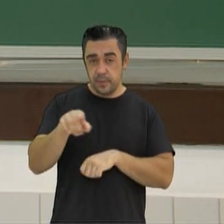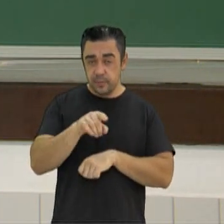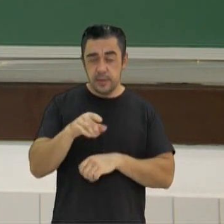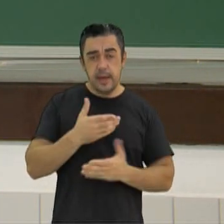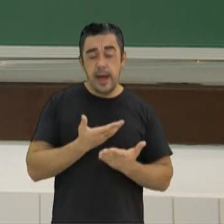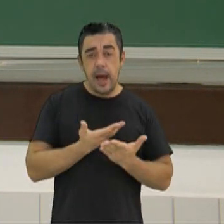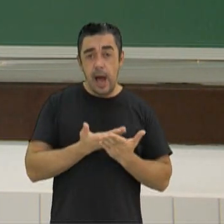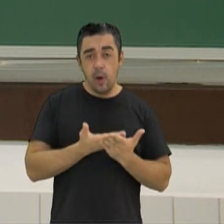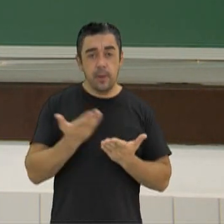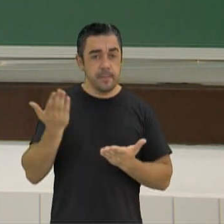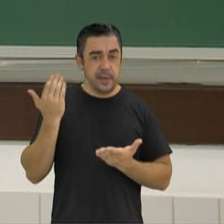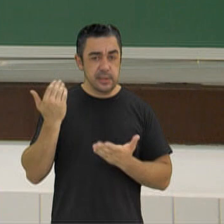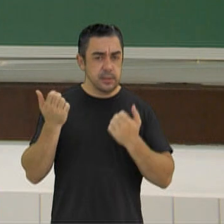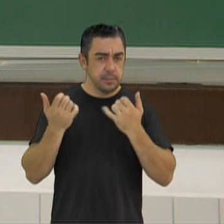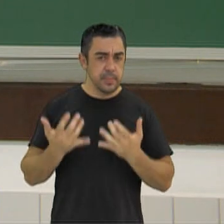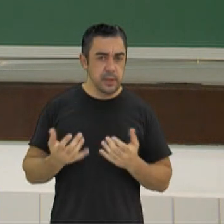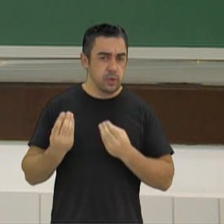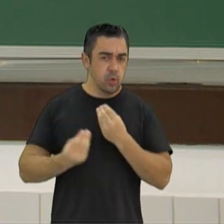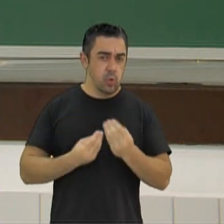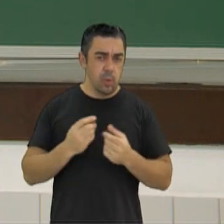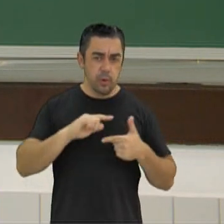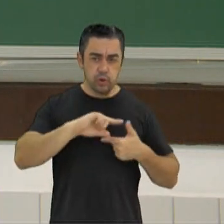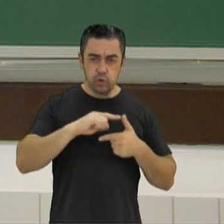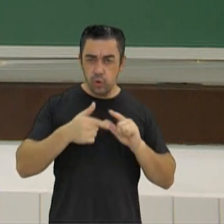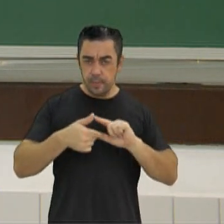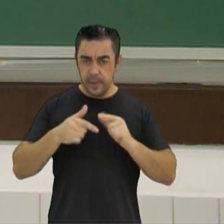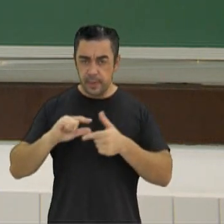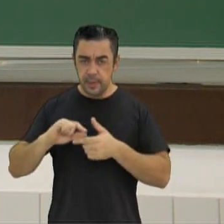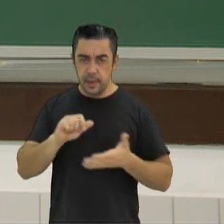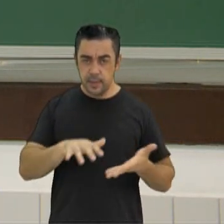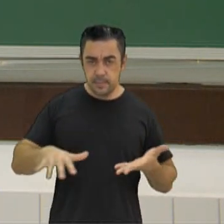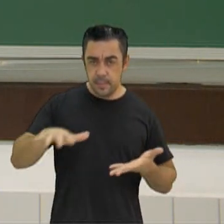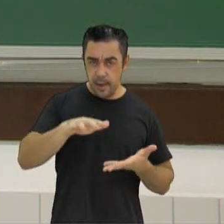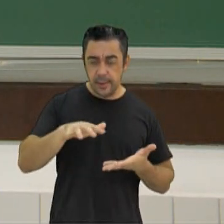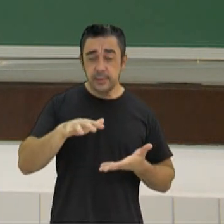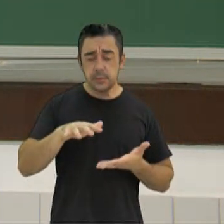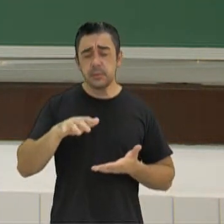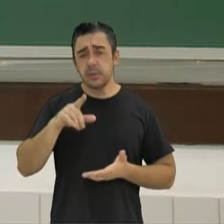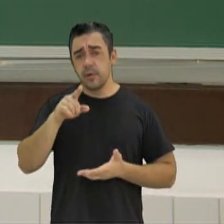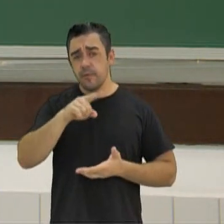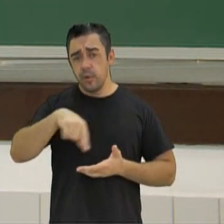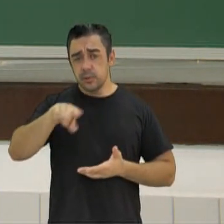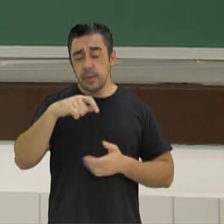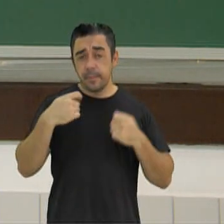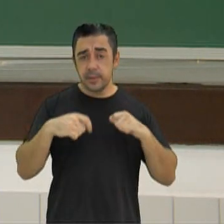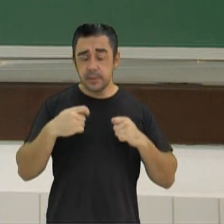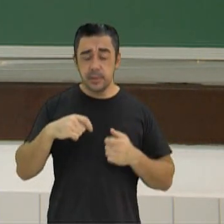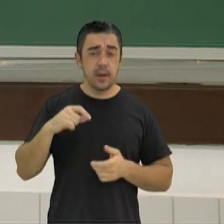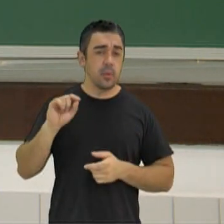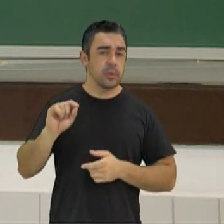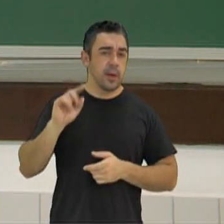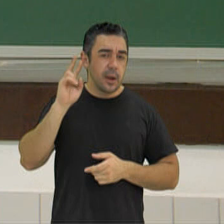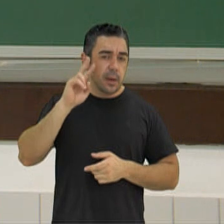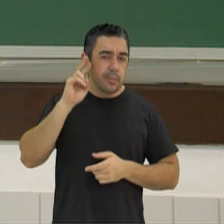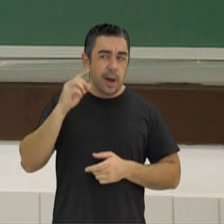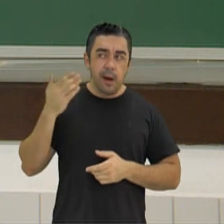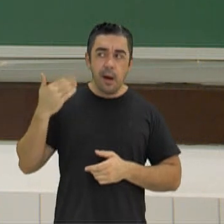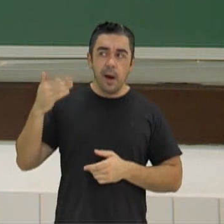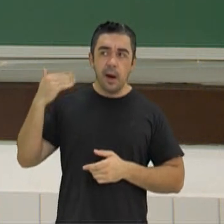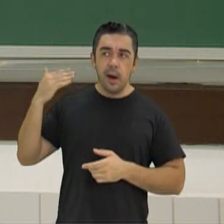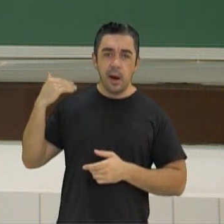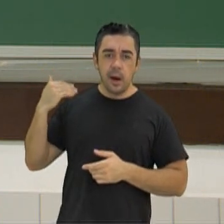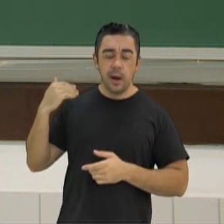gravadas passadas, falando até da geometria espacial, eu digo sempre para vocês. Vocês têm que retomar ali como memória, na